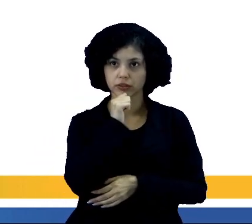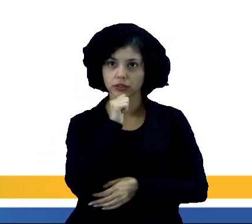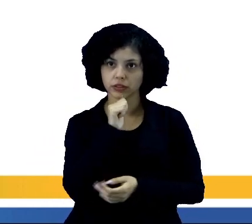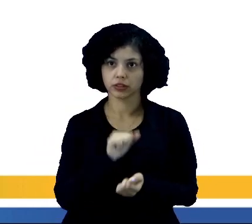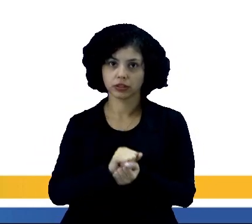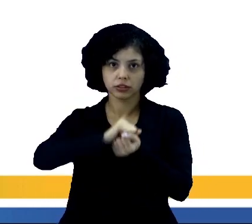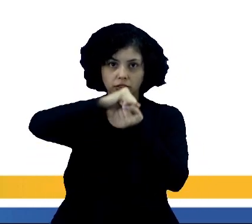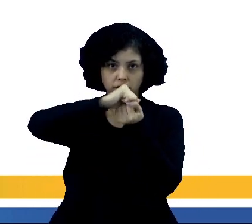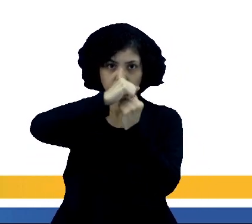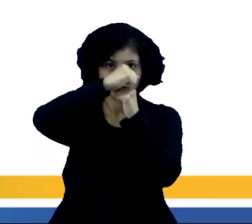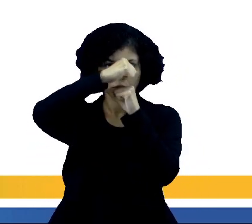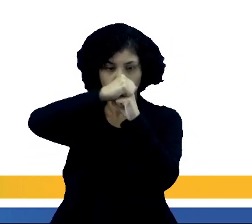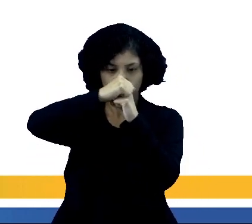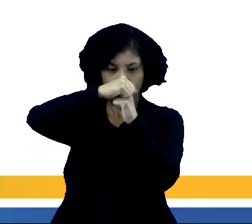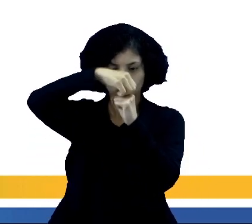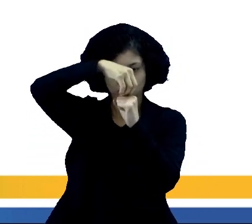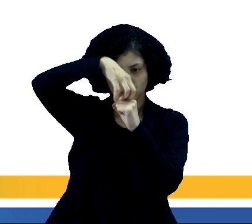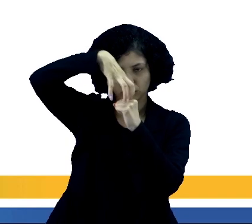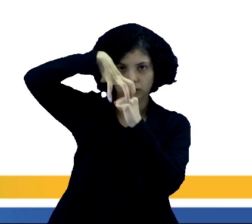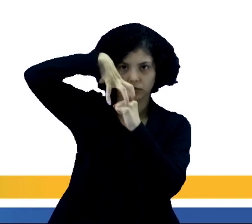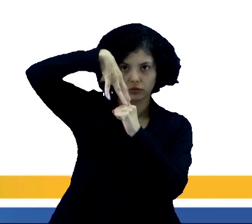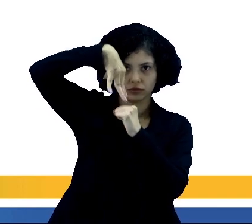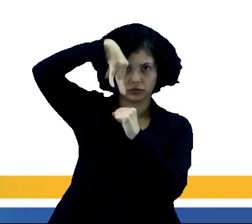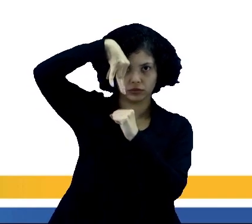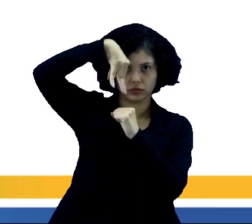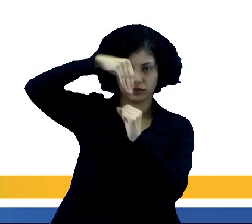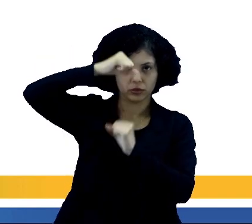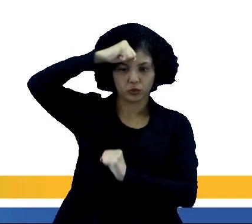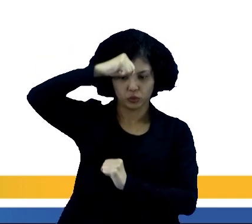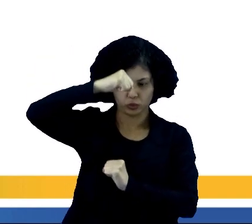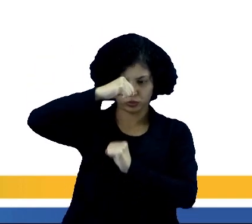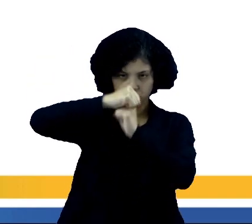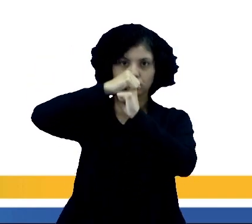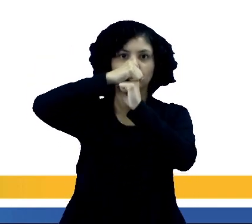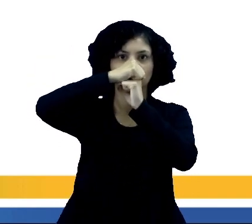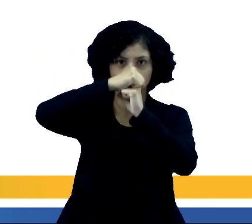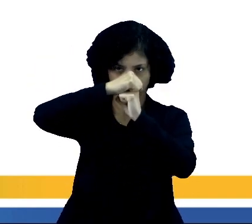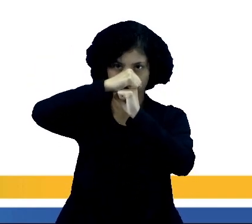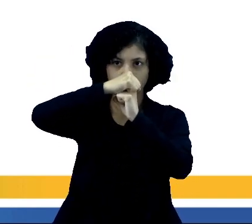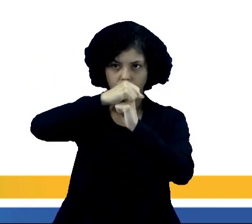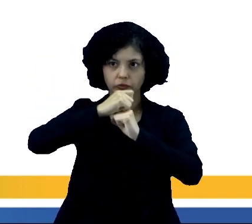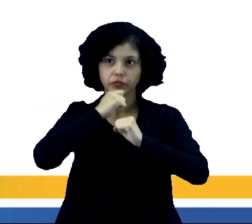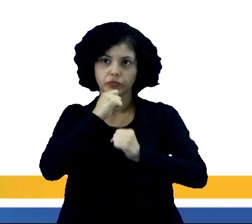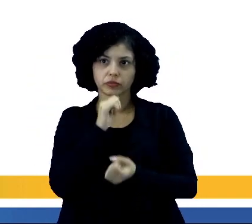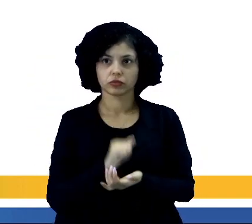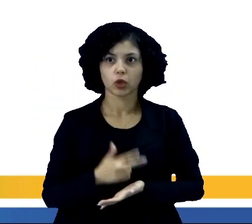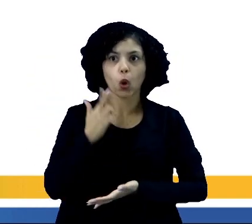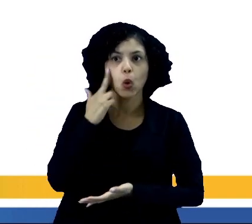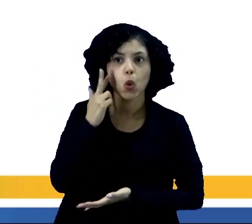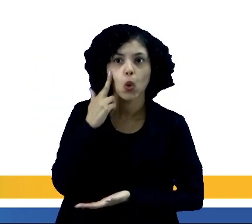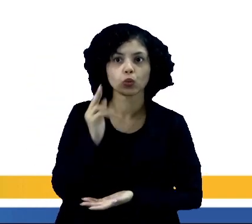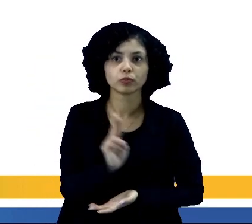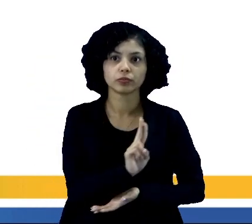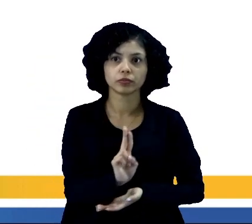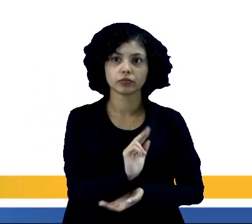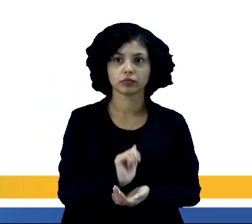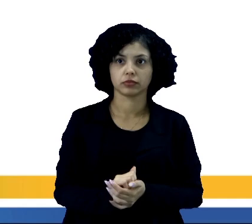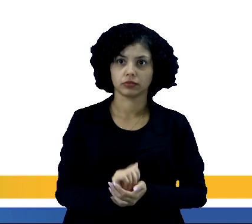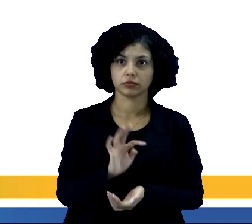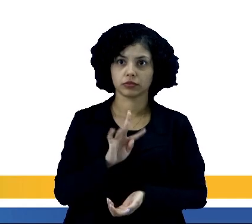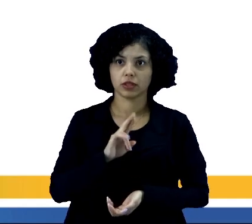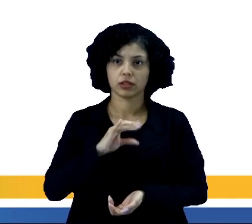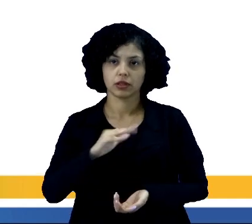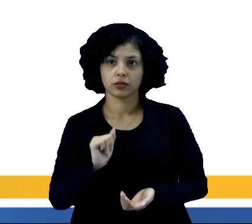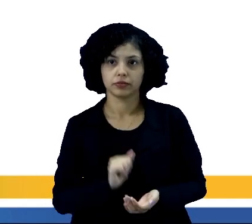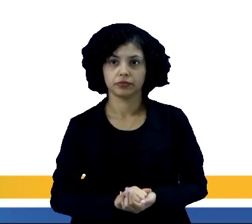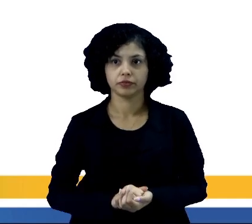são cordões de tecidos conjuntivos fibrosos que prendem os ossos uns aos outros. O mais comum é o famoso tendão de